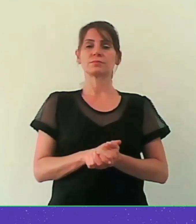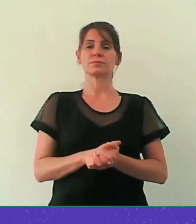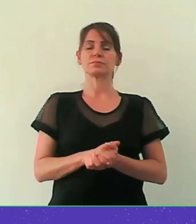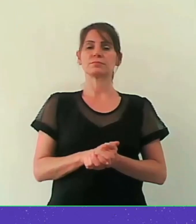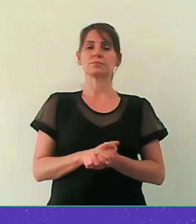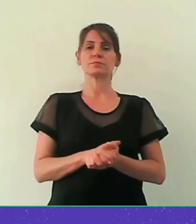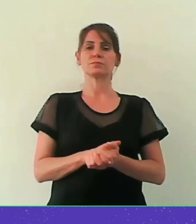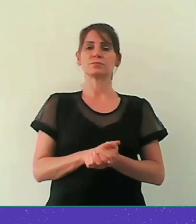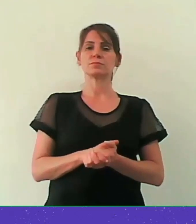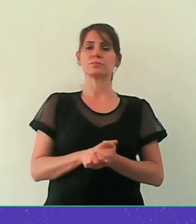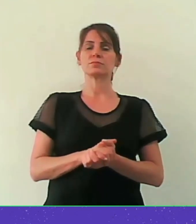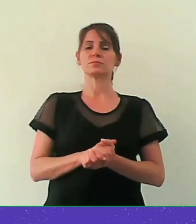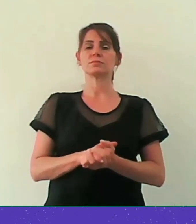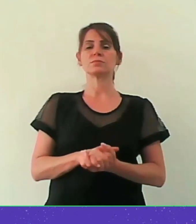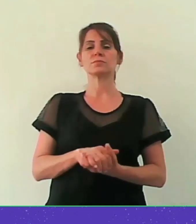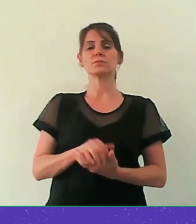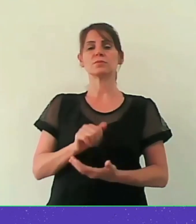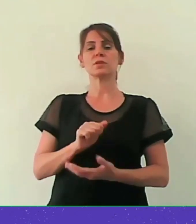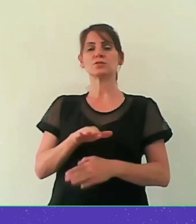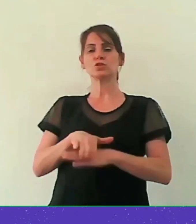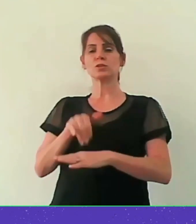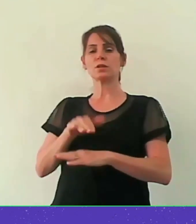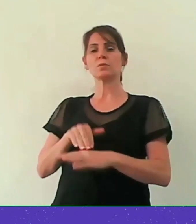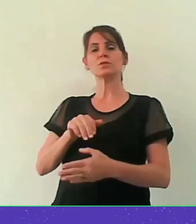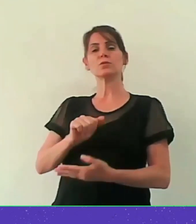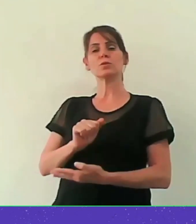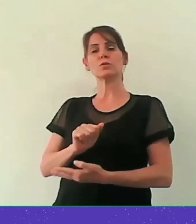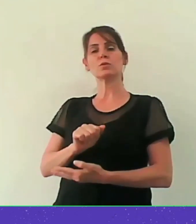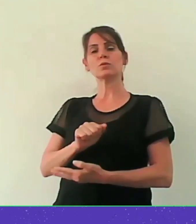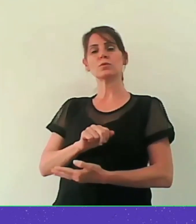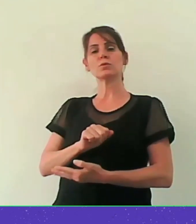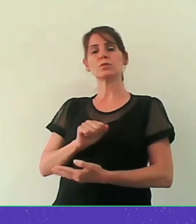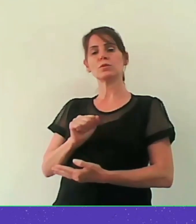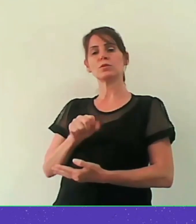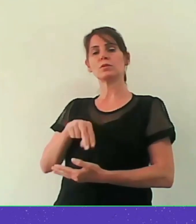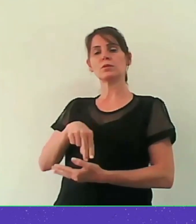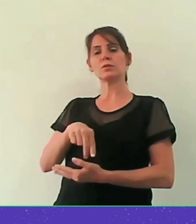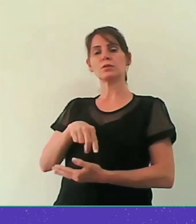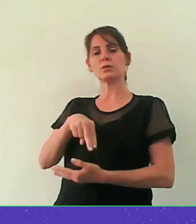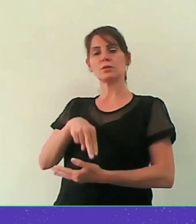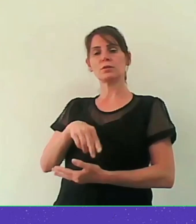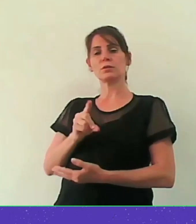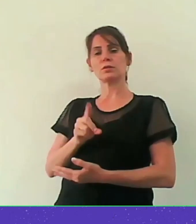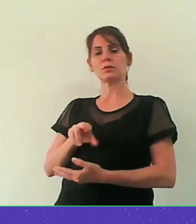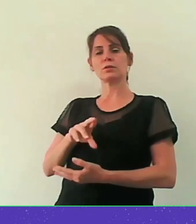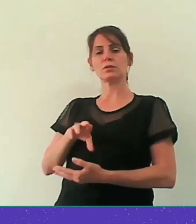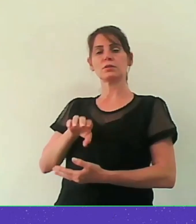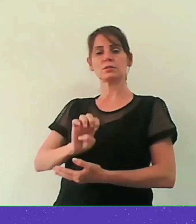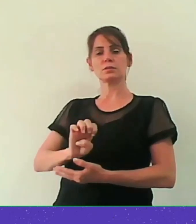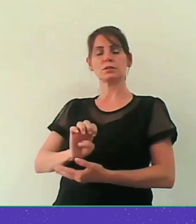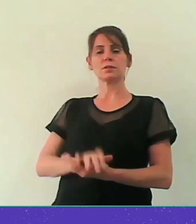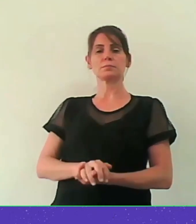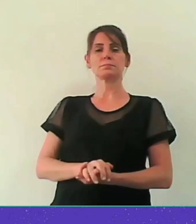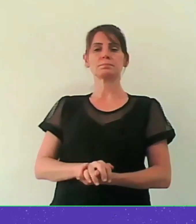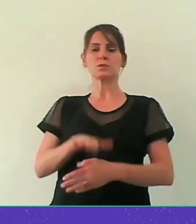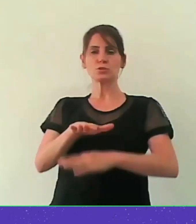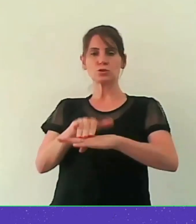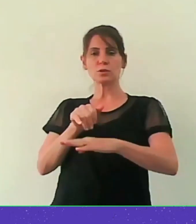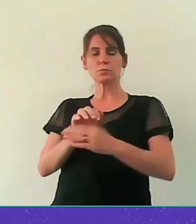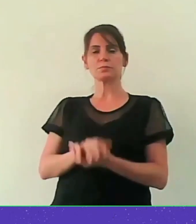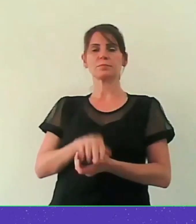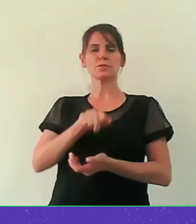o André está aí, André? André, você... Não, André Oliveira, né? Você deve entender o que eu quero dizer,